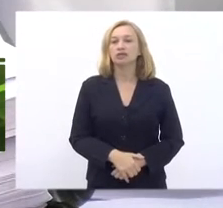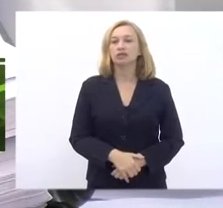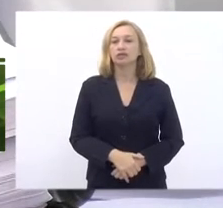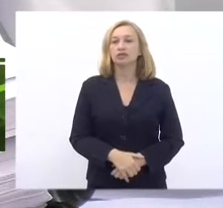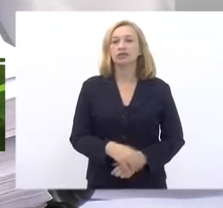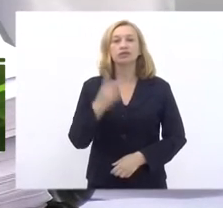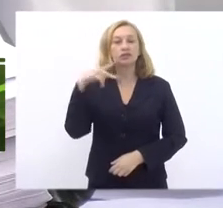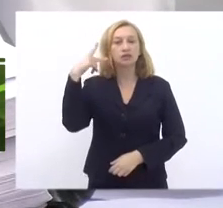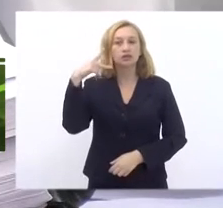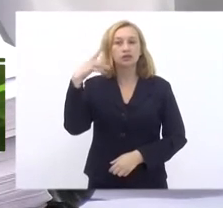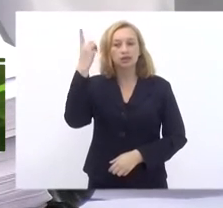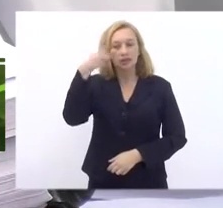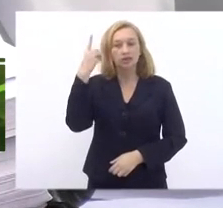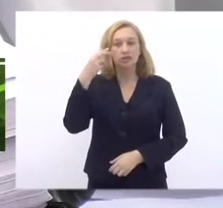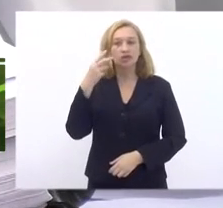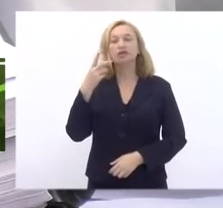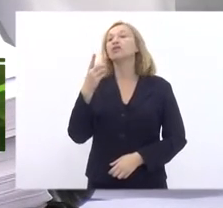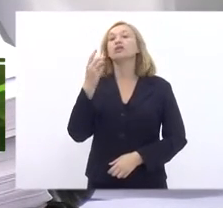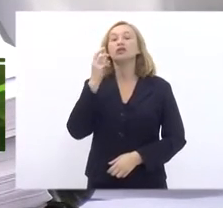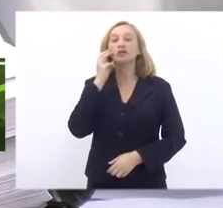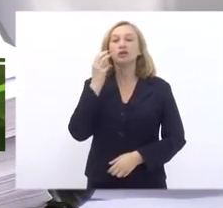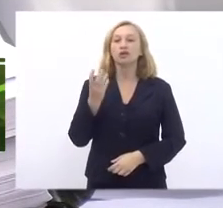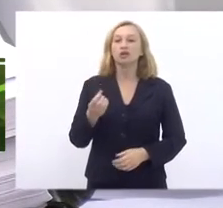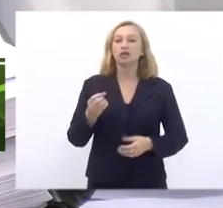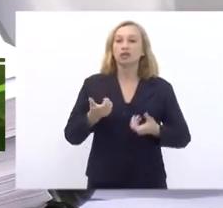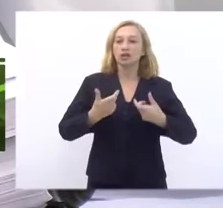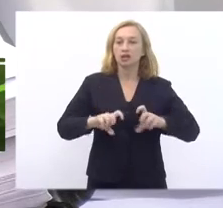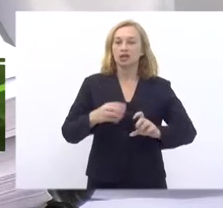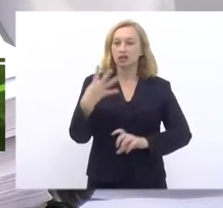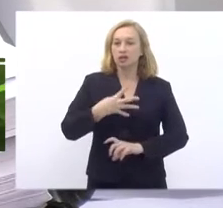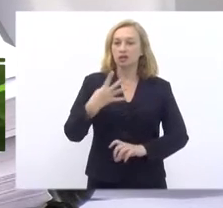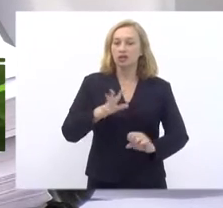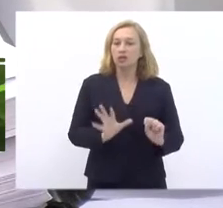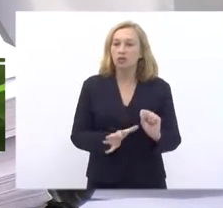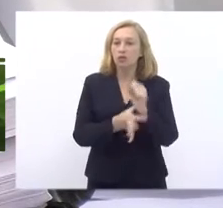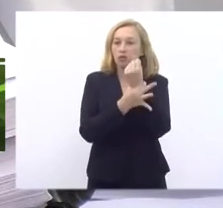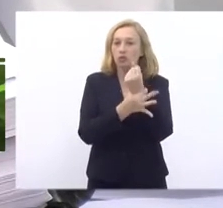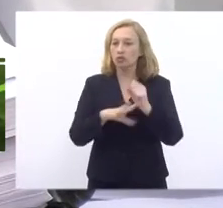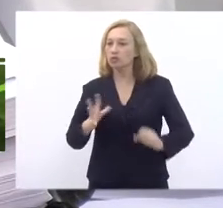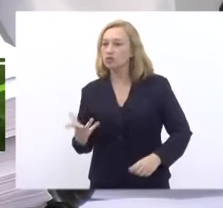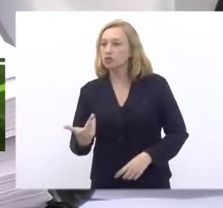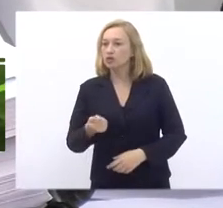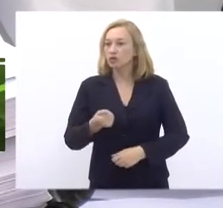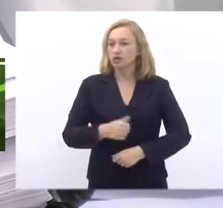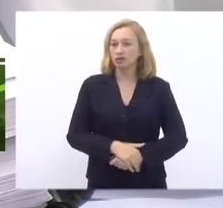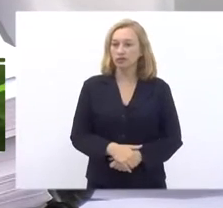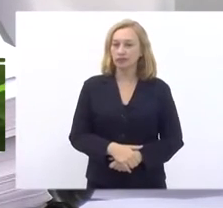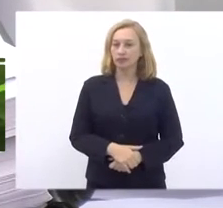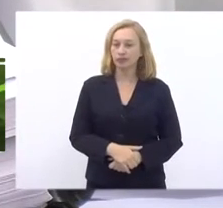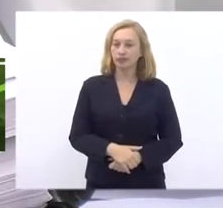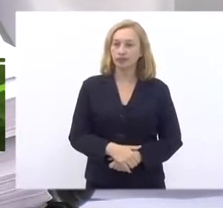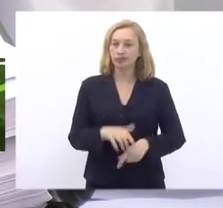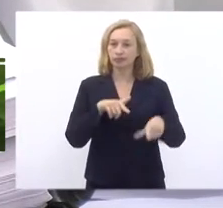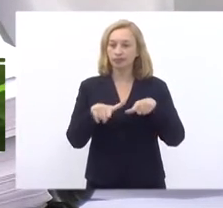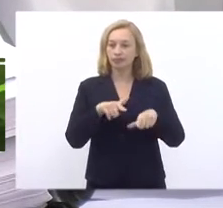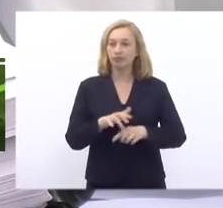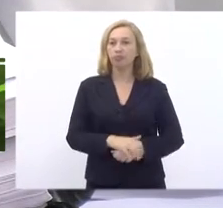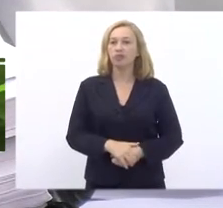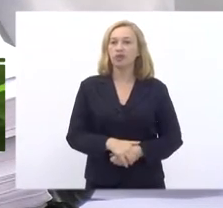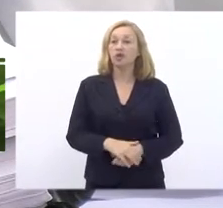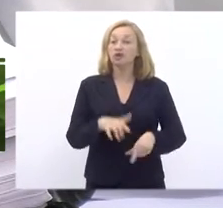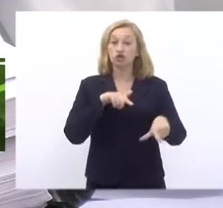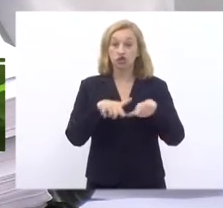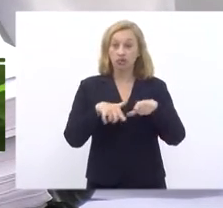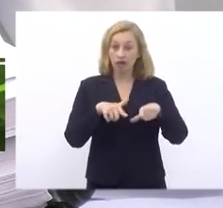deputado Valdec, cláusula quarta, qualidade e segurança dos serviços. Os serviços